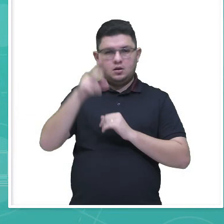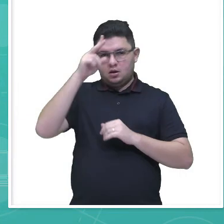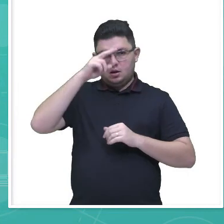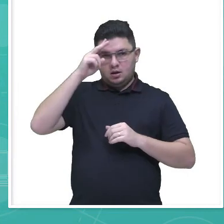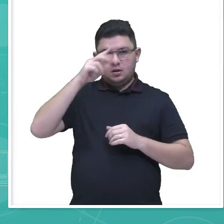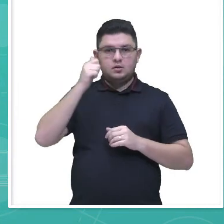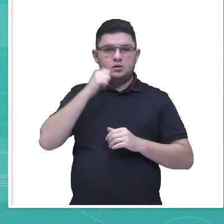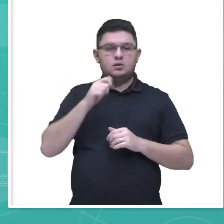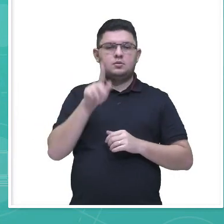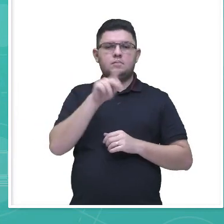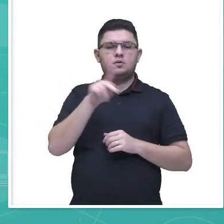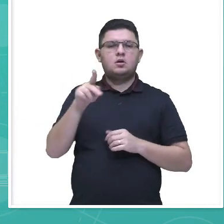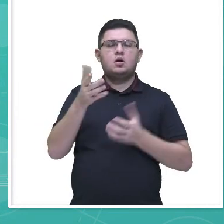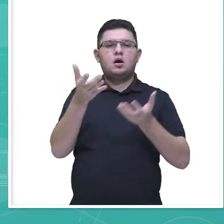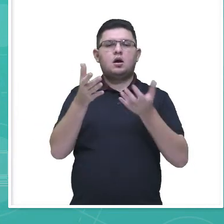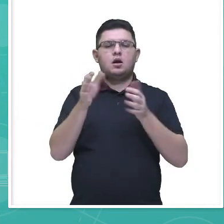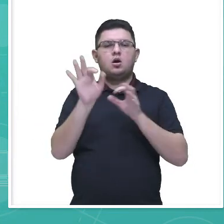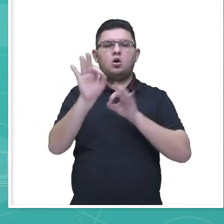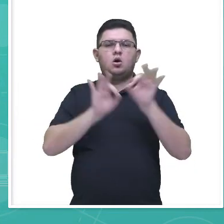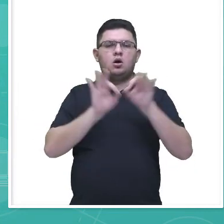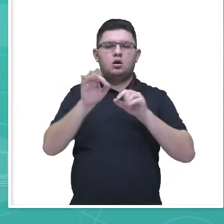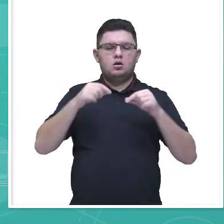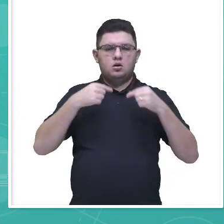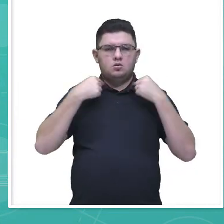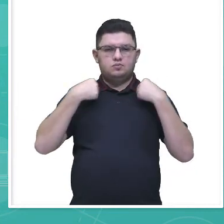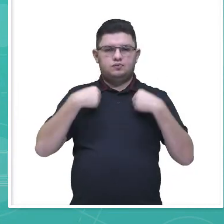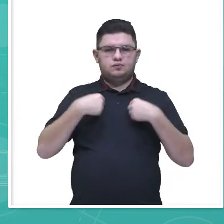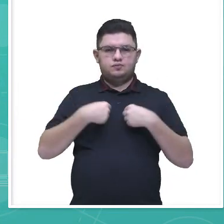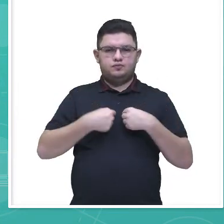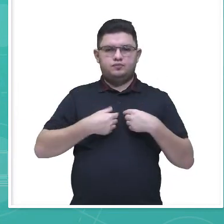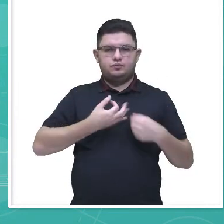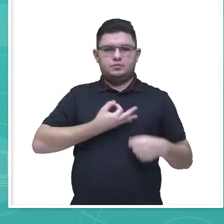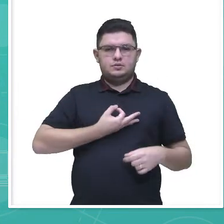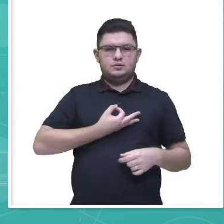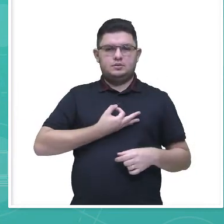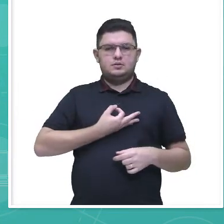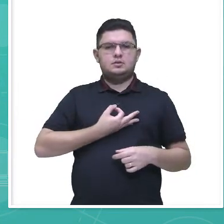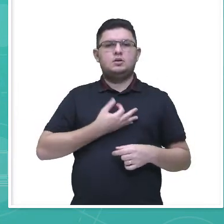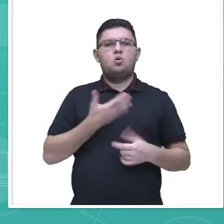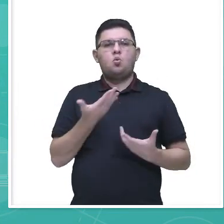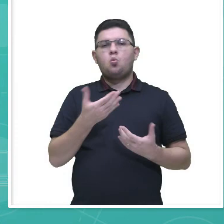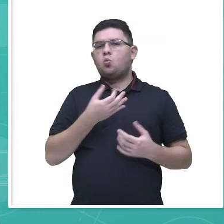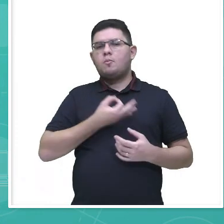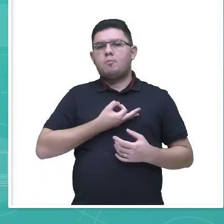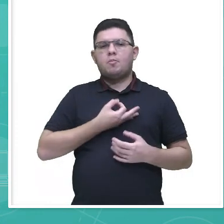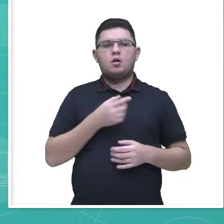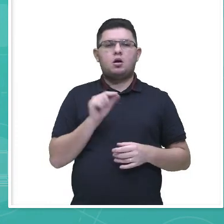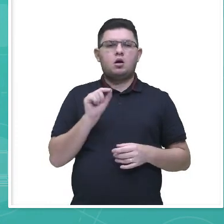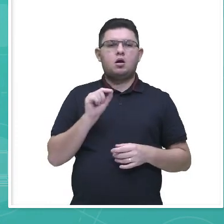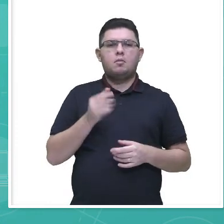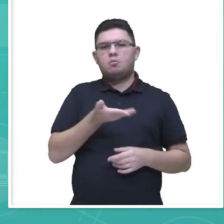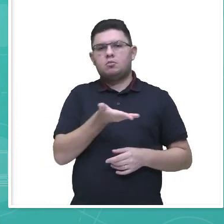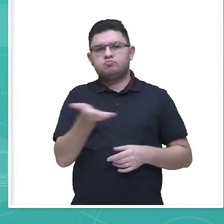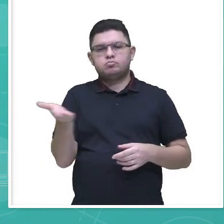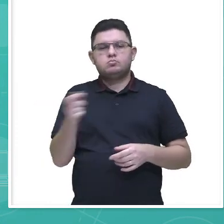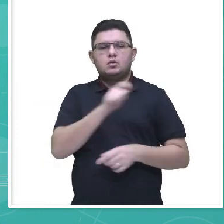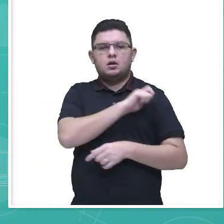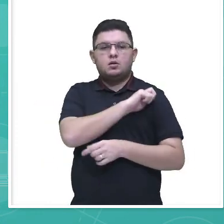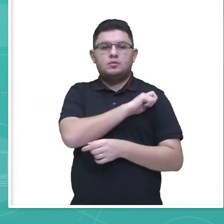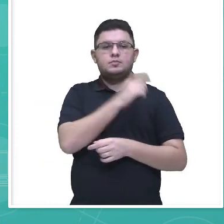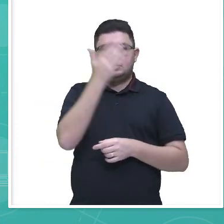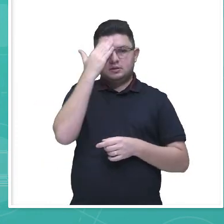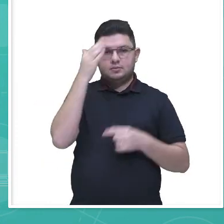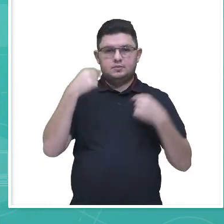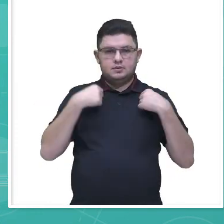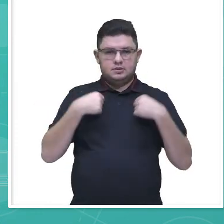queria fazer medalhas para os seus alunos. E aí, sabendo que cada alça das medalhas vai